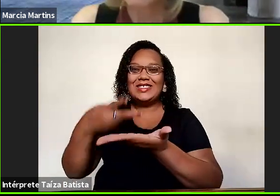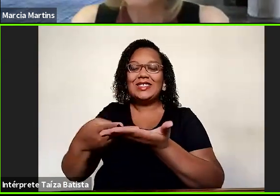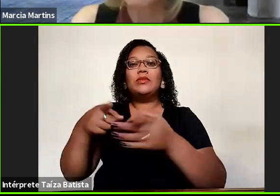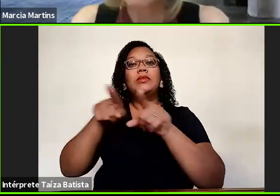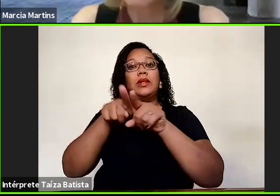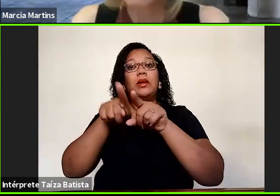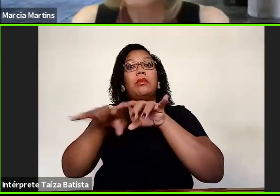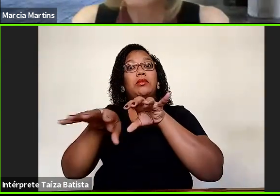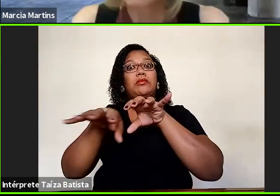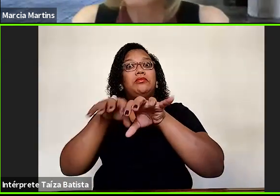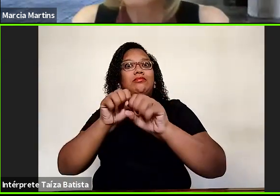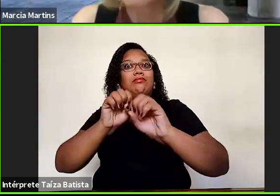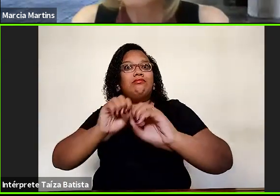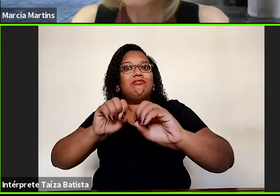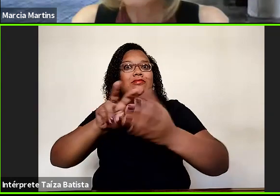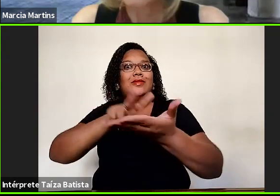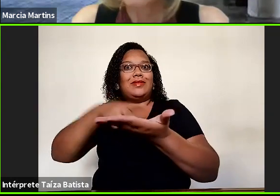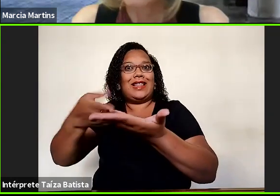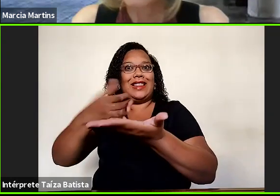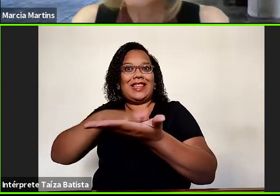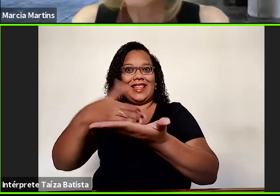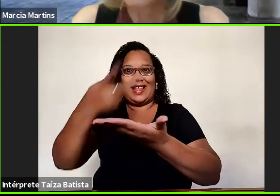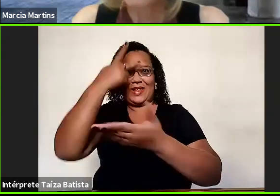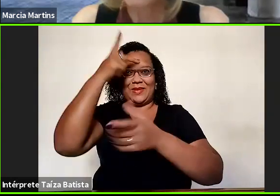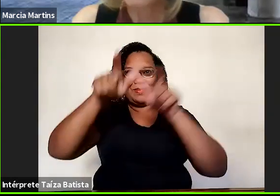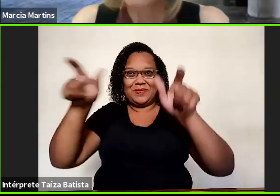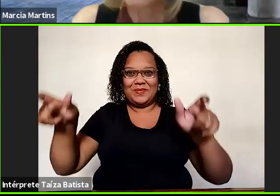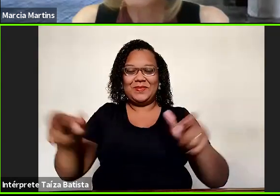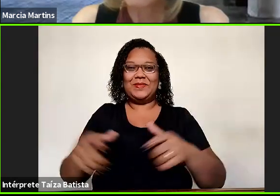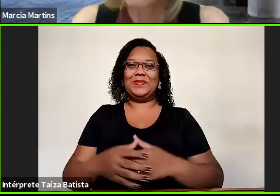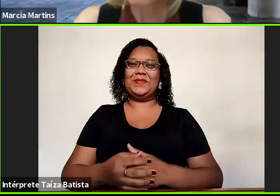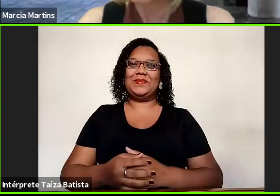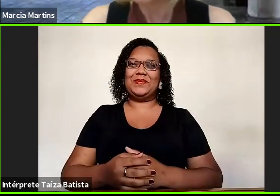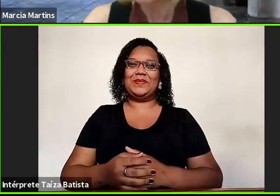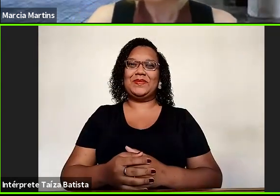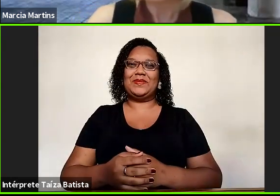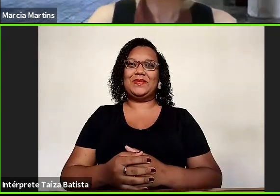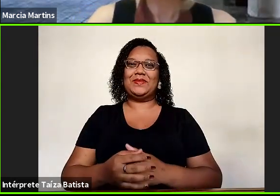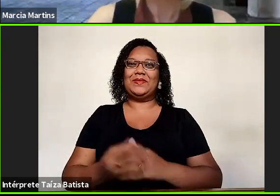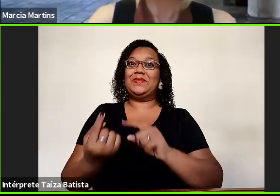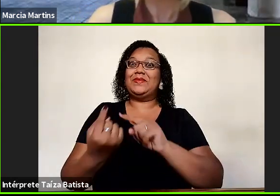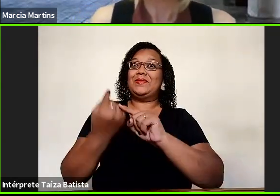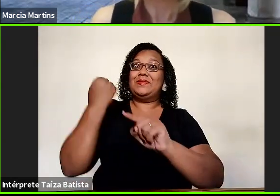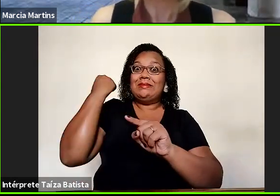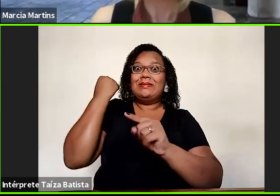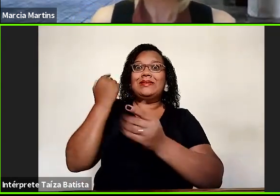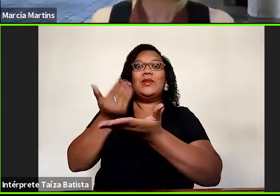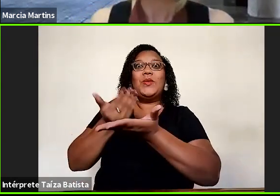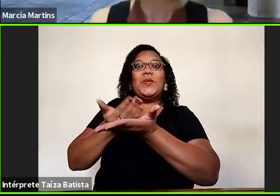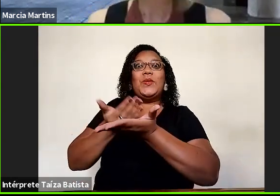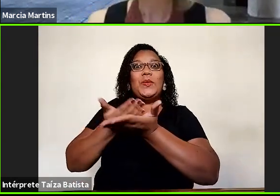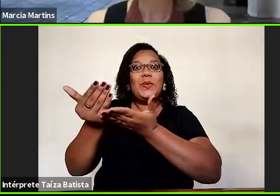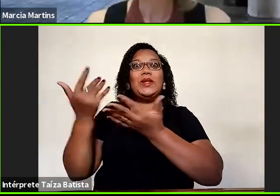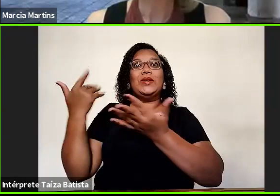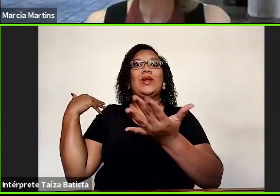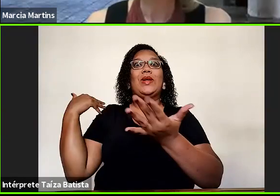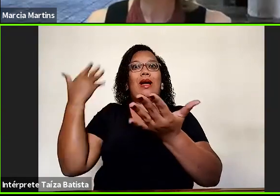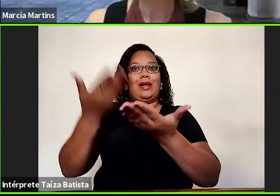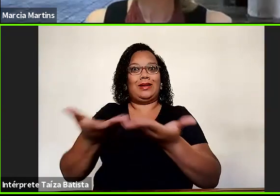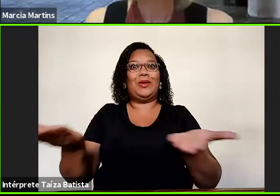de tradutores e intérpretes. Né, lá desde do início até os nossos